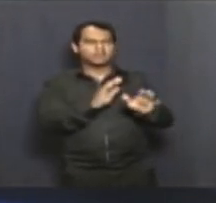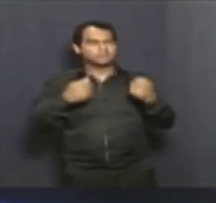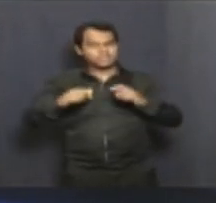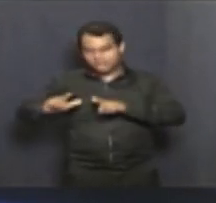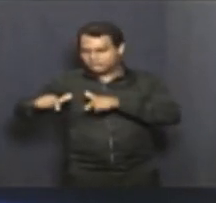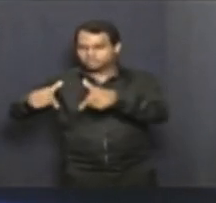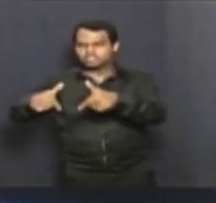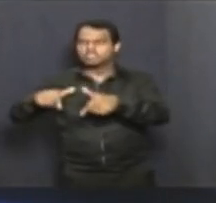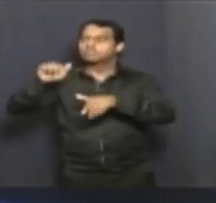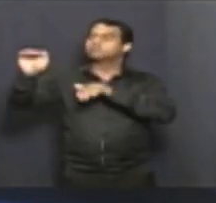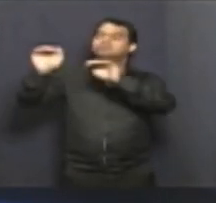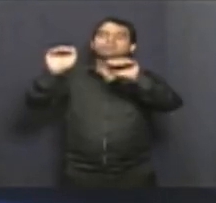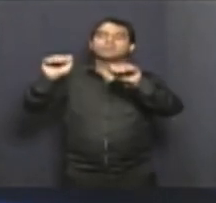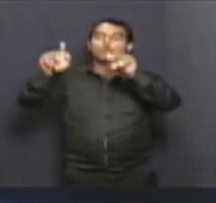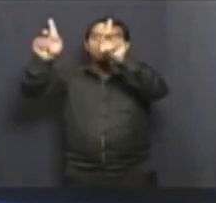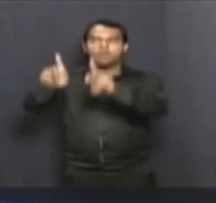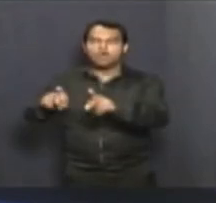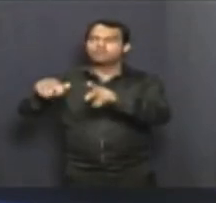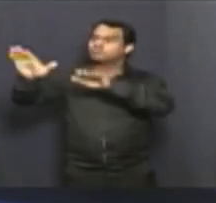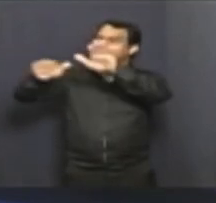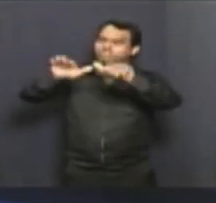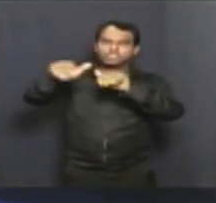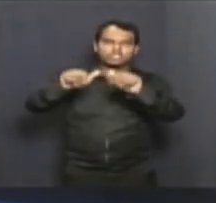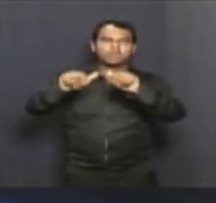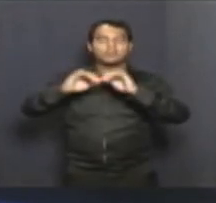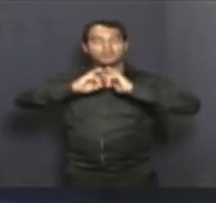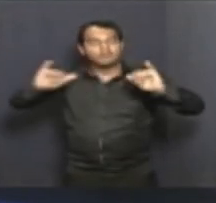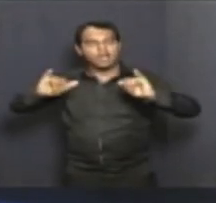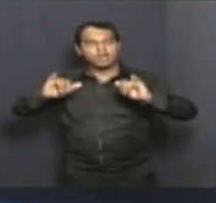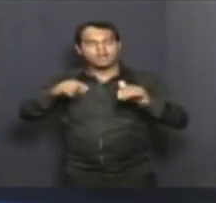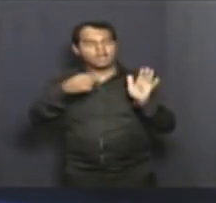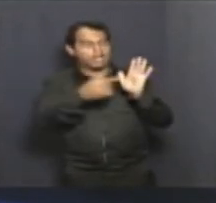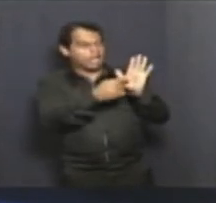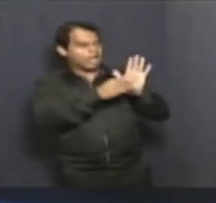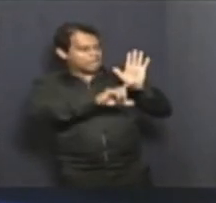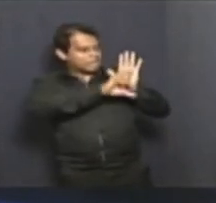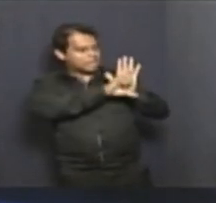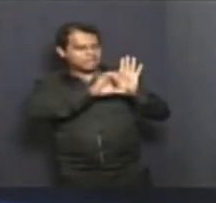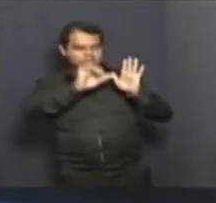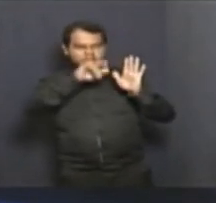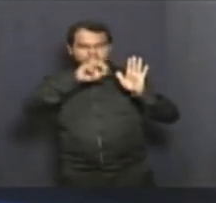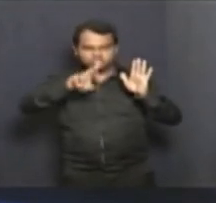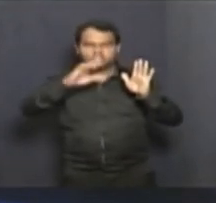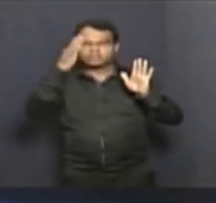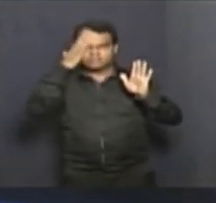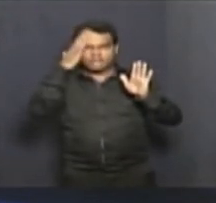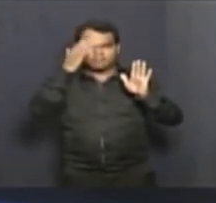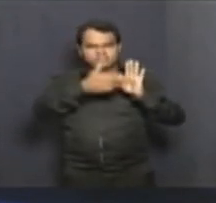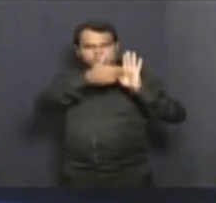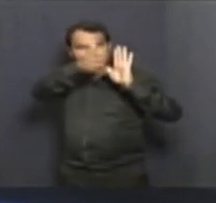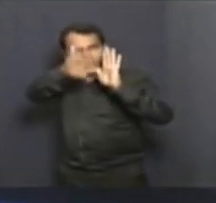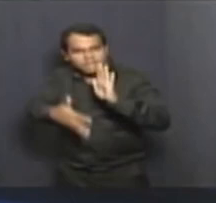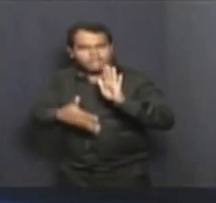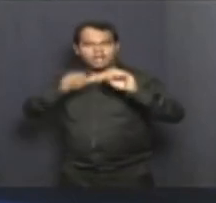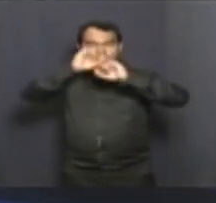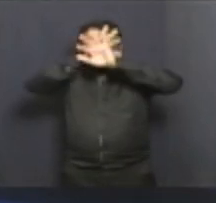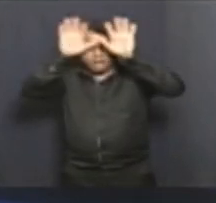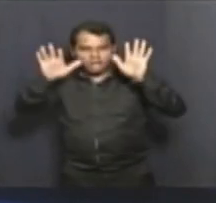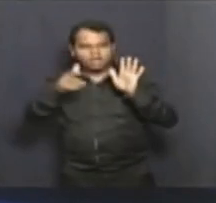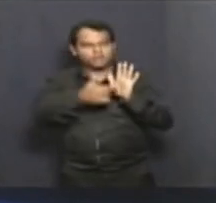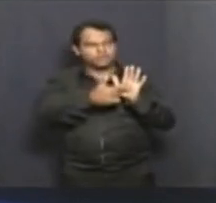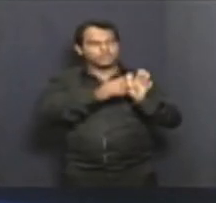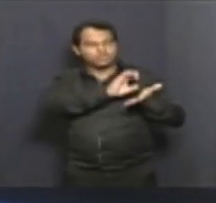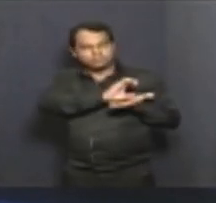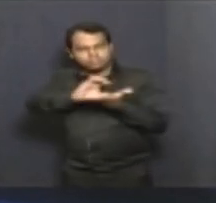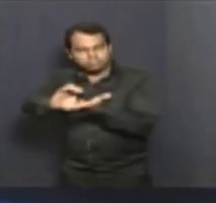chamamos a população chamar o povo dizer as dificuldades que a gente tem com a lei kandir ter clareza na questão da lei kandir ter clareza nos incentivos